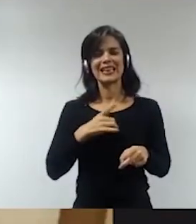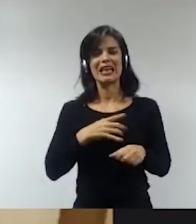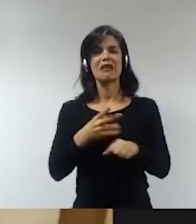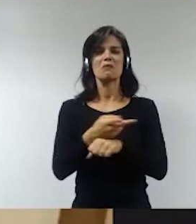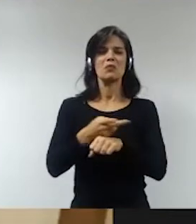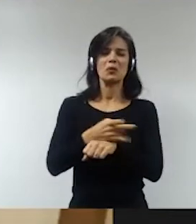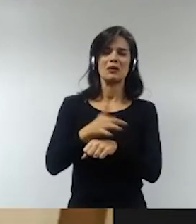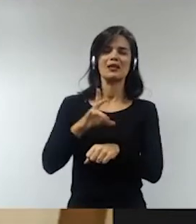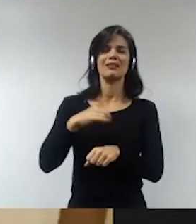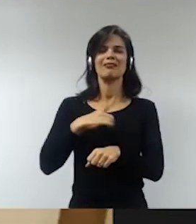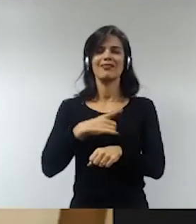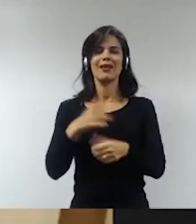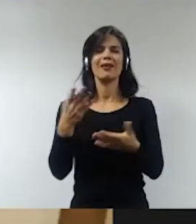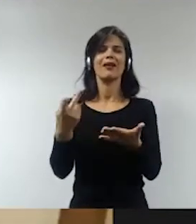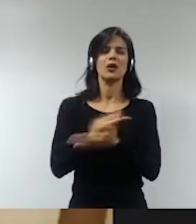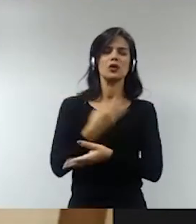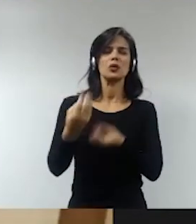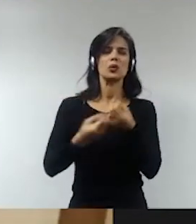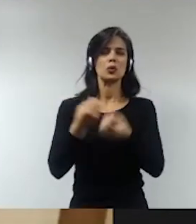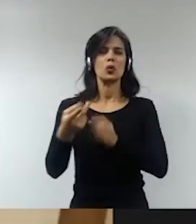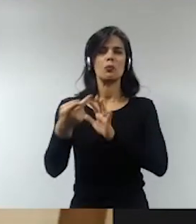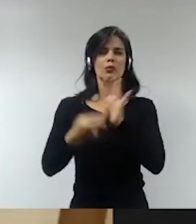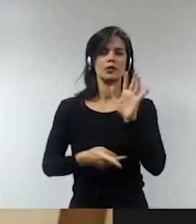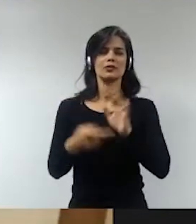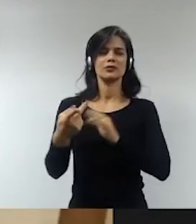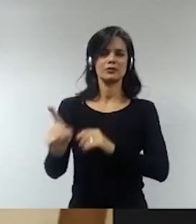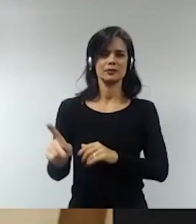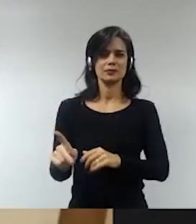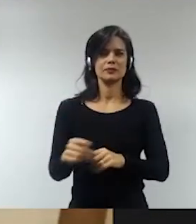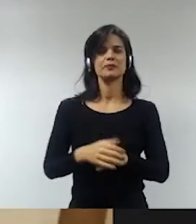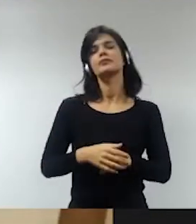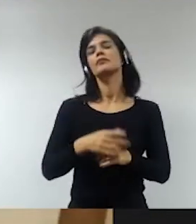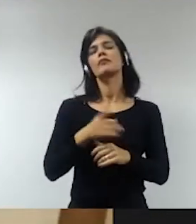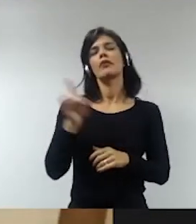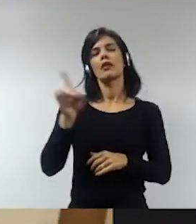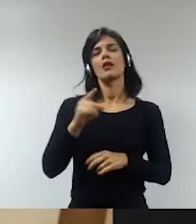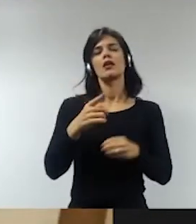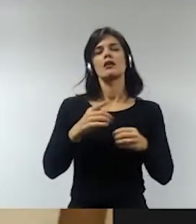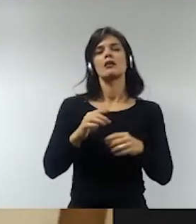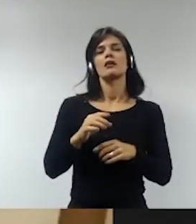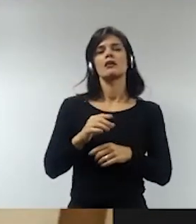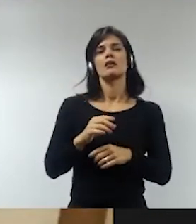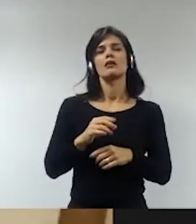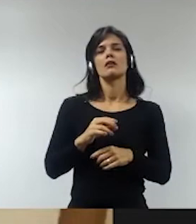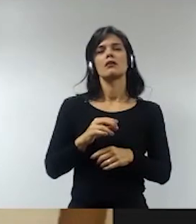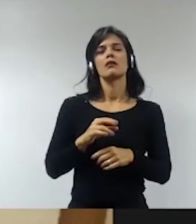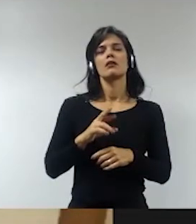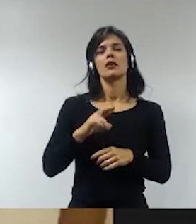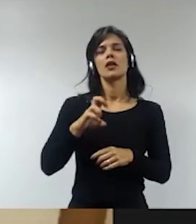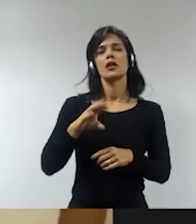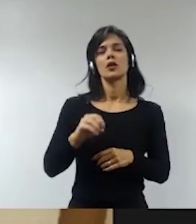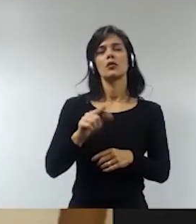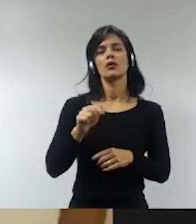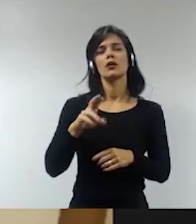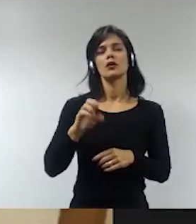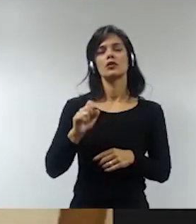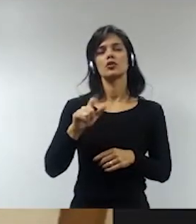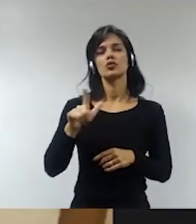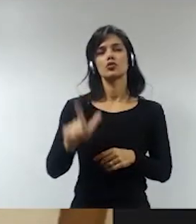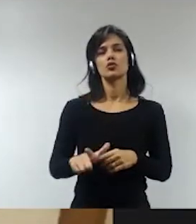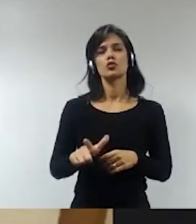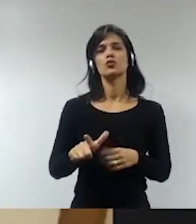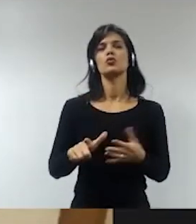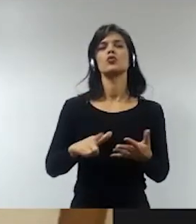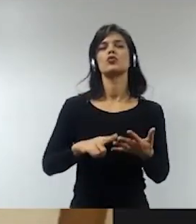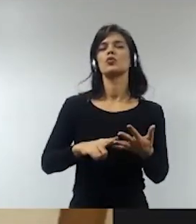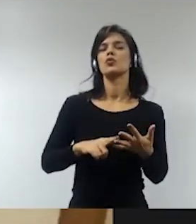como tem acontecido esse projeto piloto que o Tribunal de Justiça de São Paulo criou. Rio Grande do Sul e Espírito Santo também já criaram. Então,